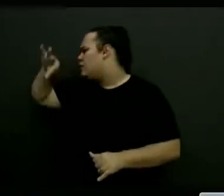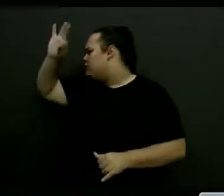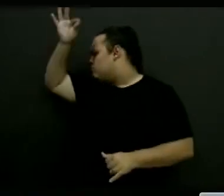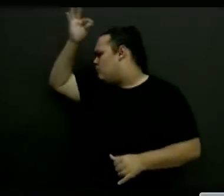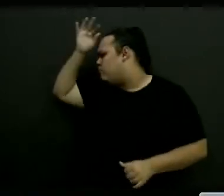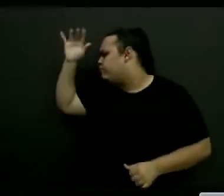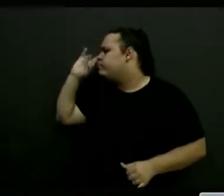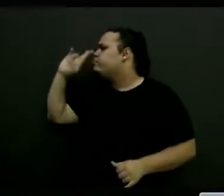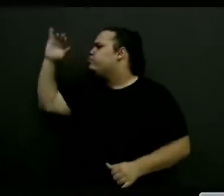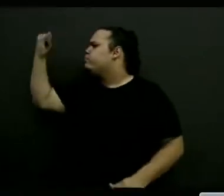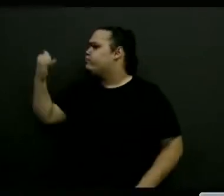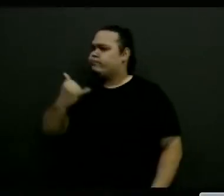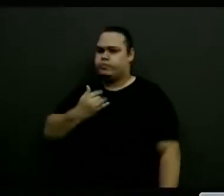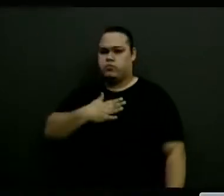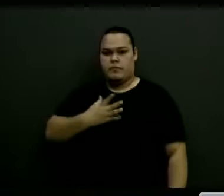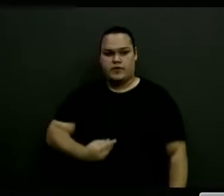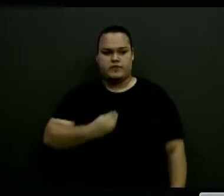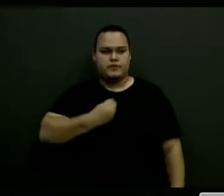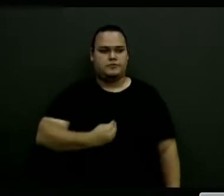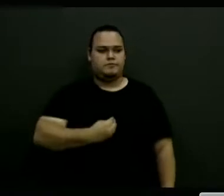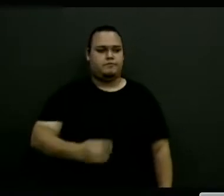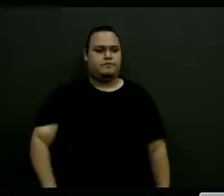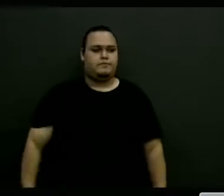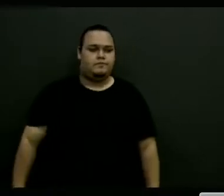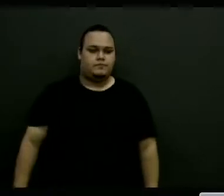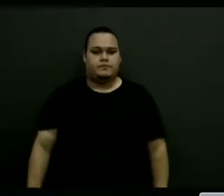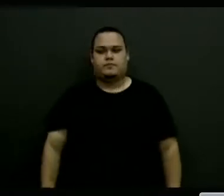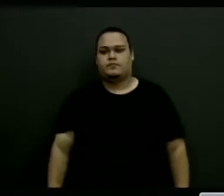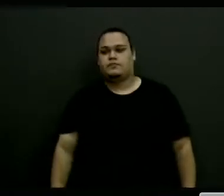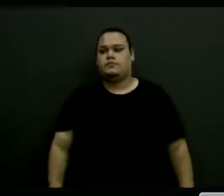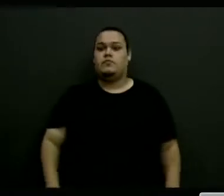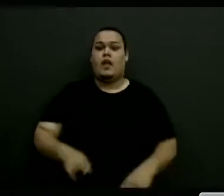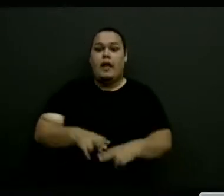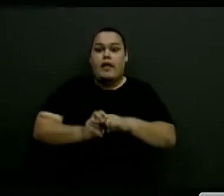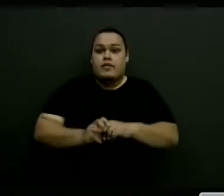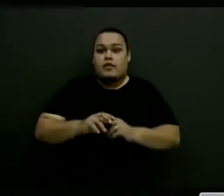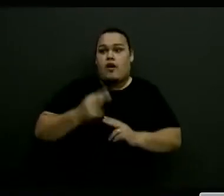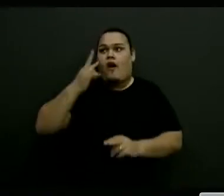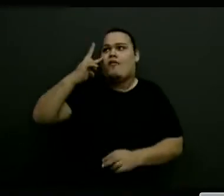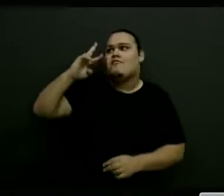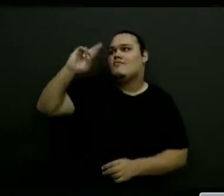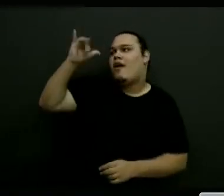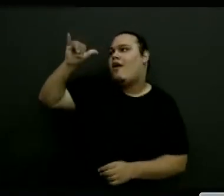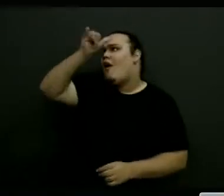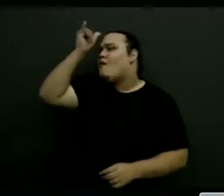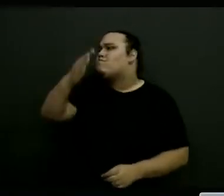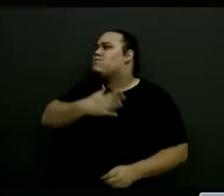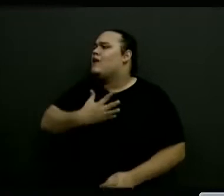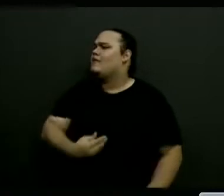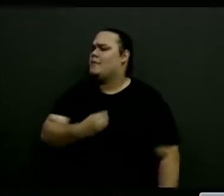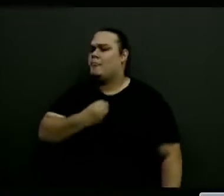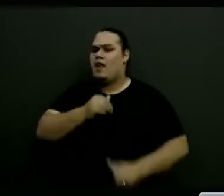porque Deus me ha ungido para dar boas novas aos pobres, a curar